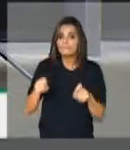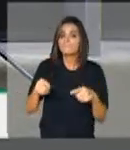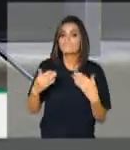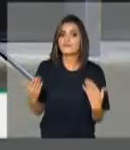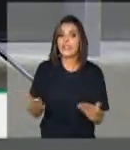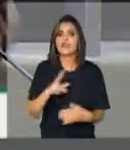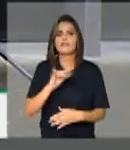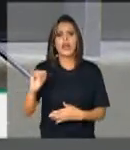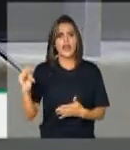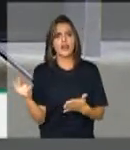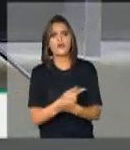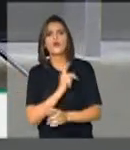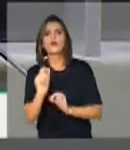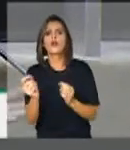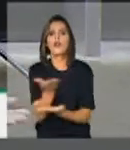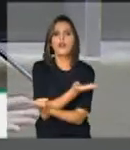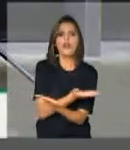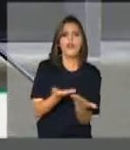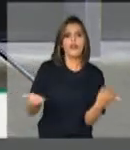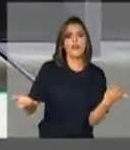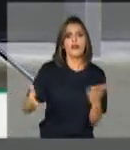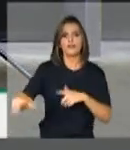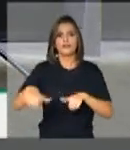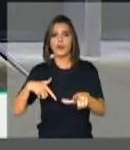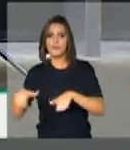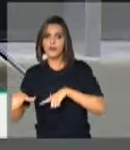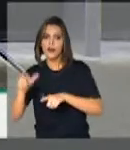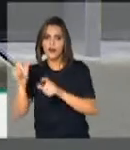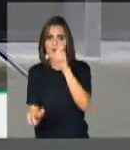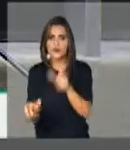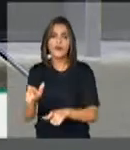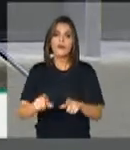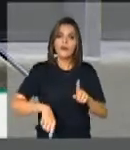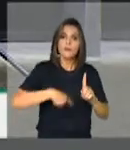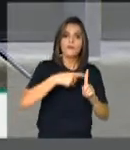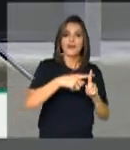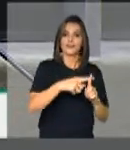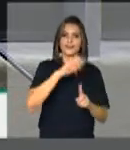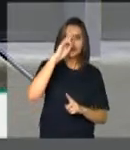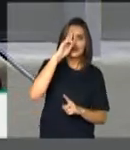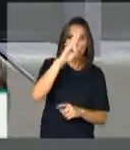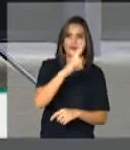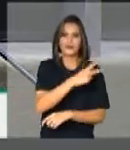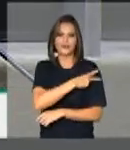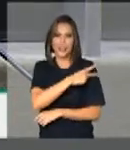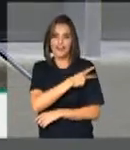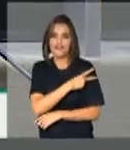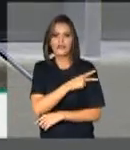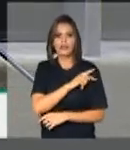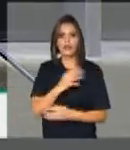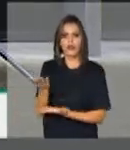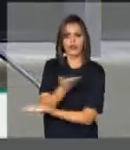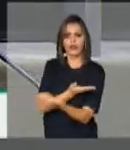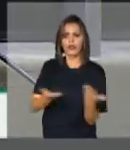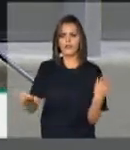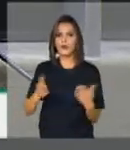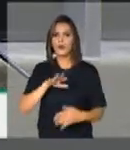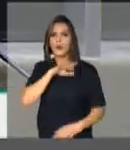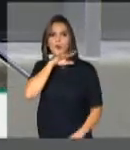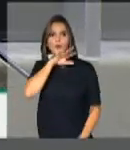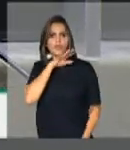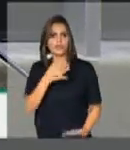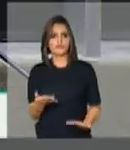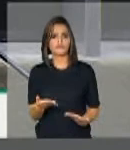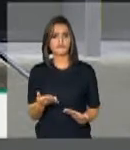barbárie as relações de trabalho neste país. Porquanto, senhor presidente, senhores e senhoras deputados, nós temos que deplorar essa